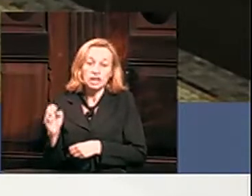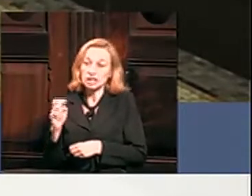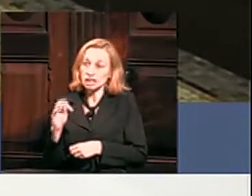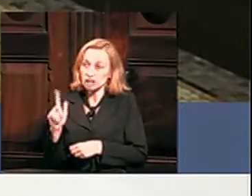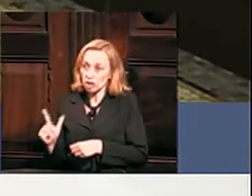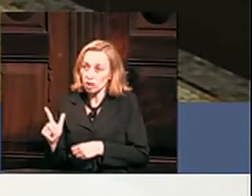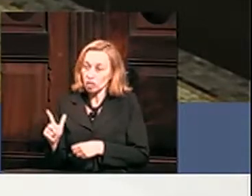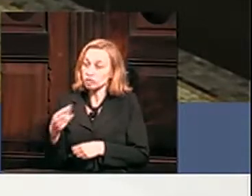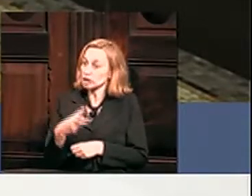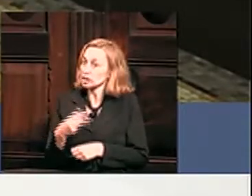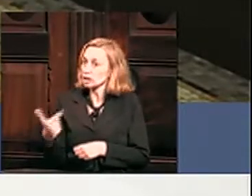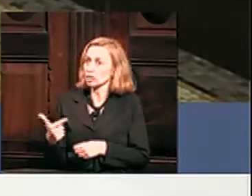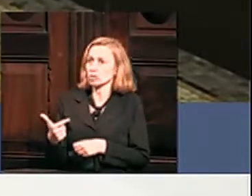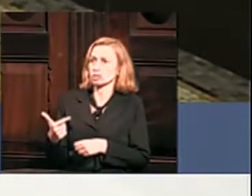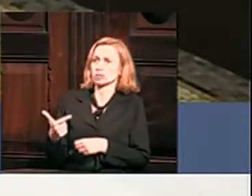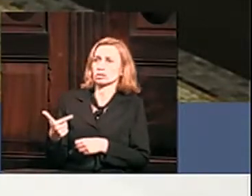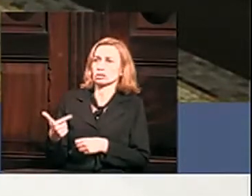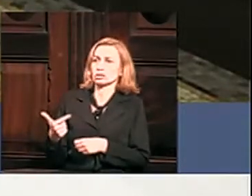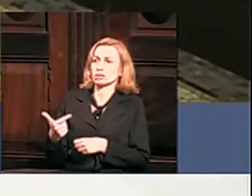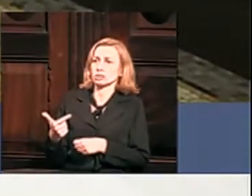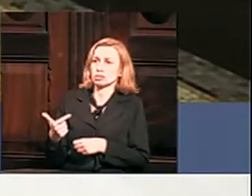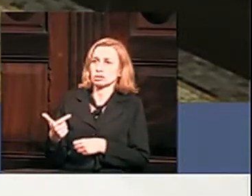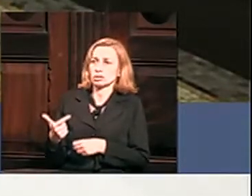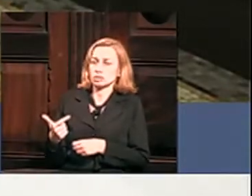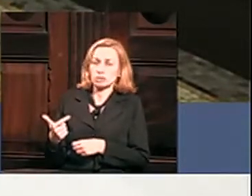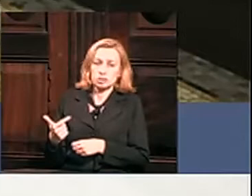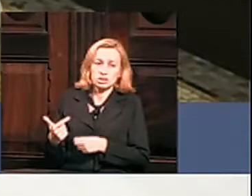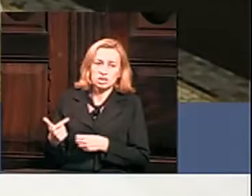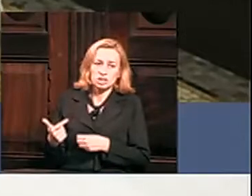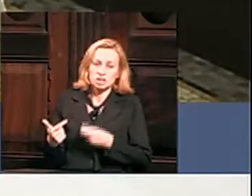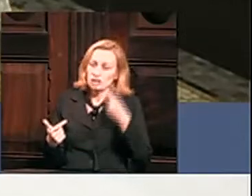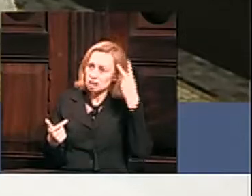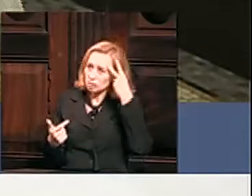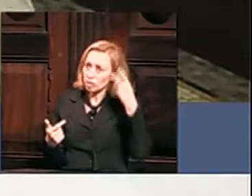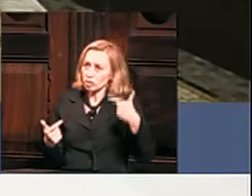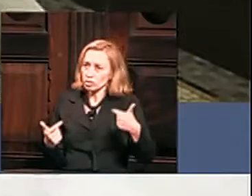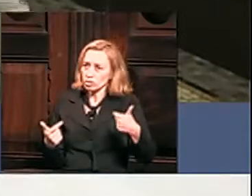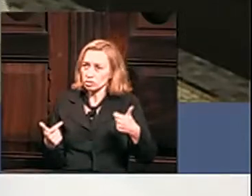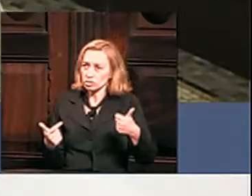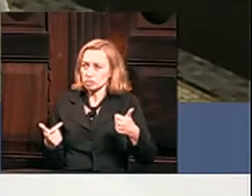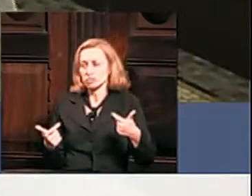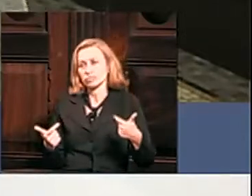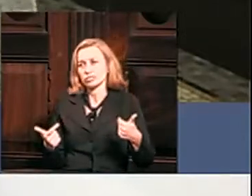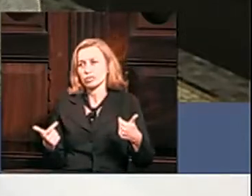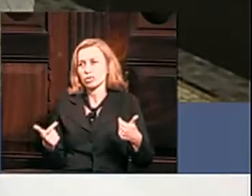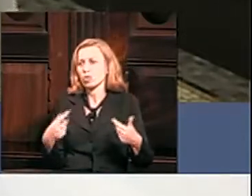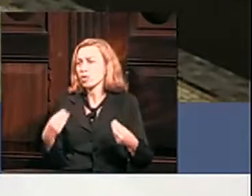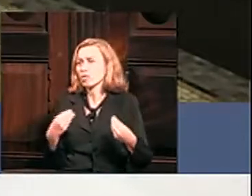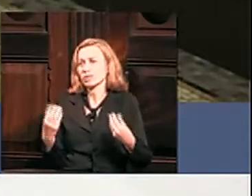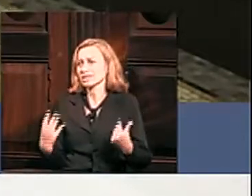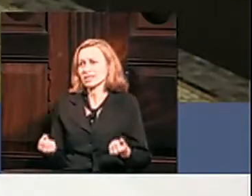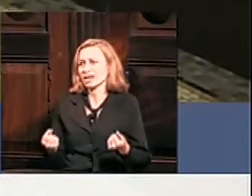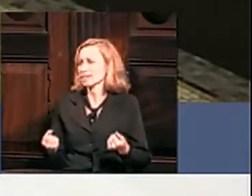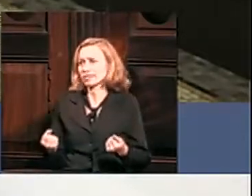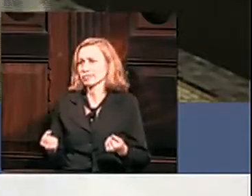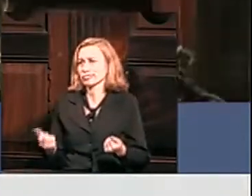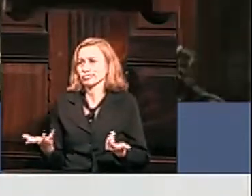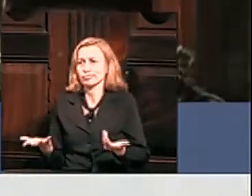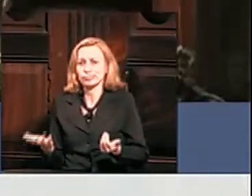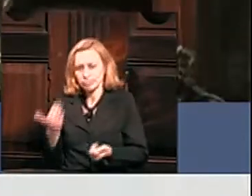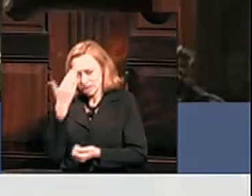De 32%, enquanto São Paulo é 12%. Nós não podemos aceitar essa realidade. Obrigado,